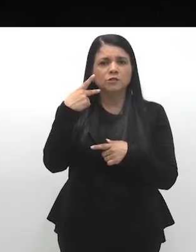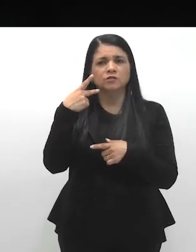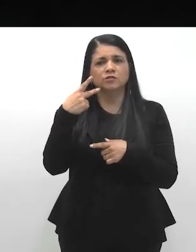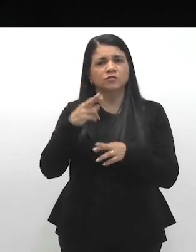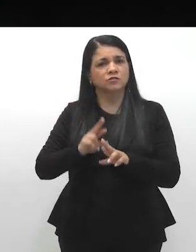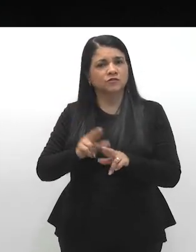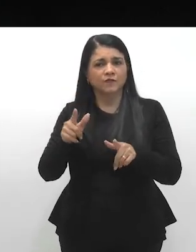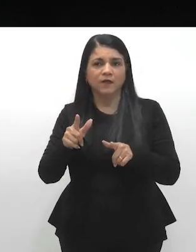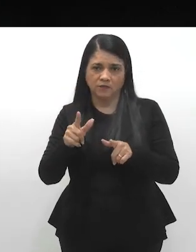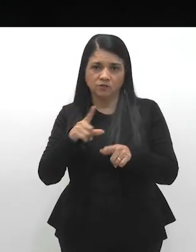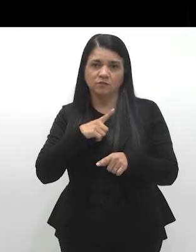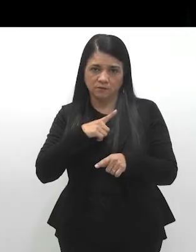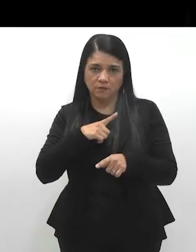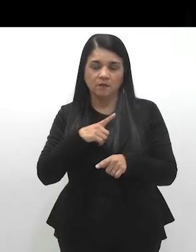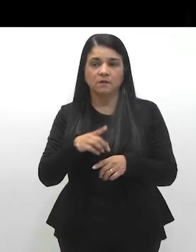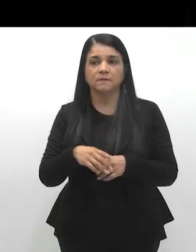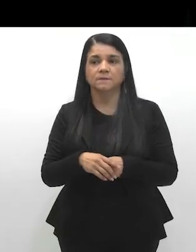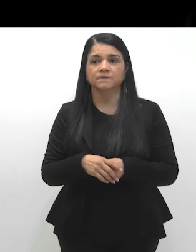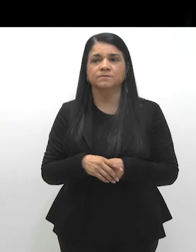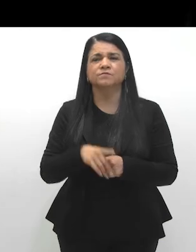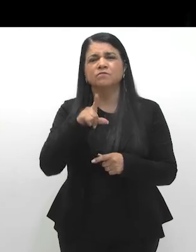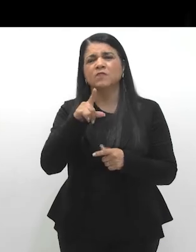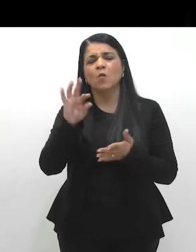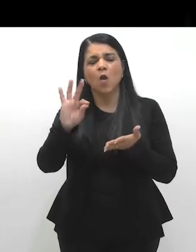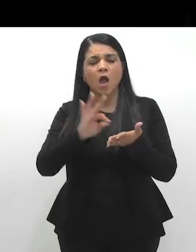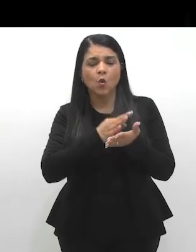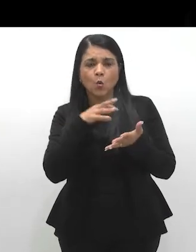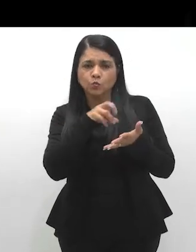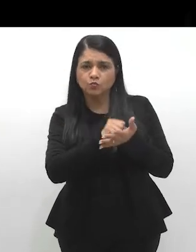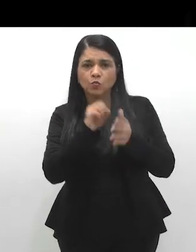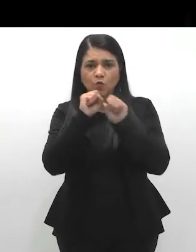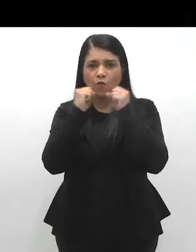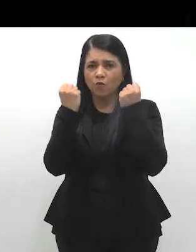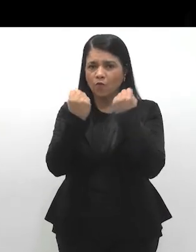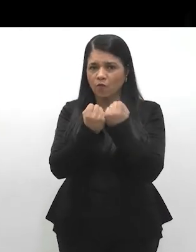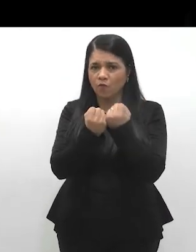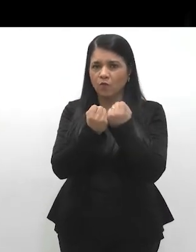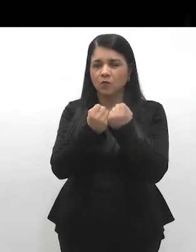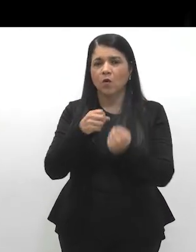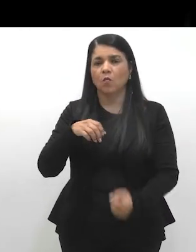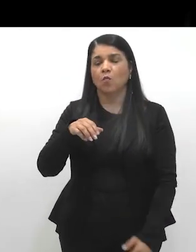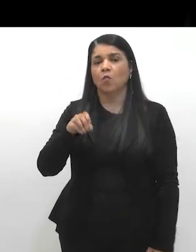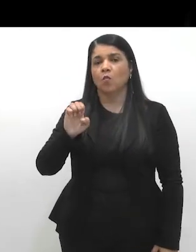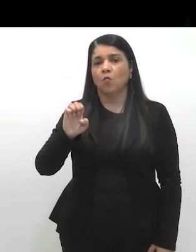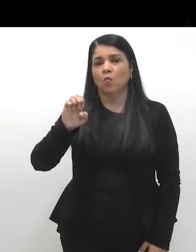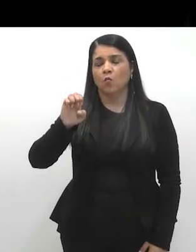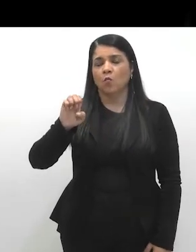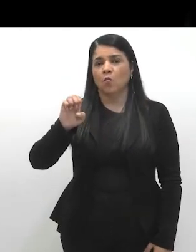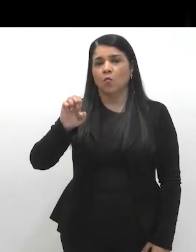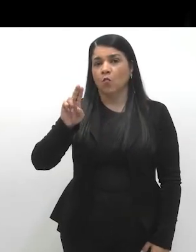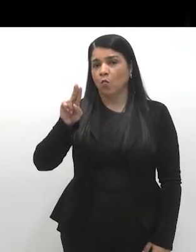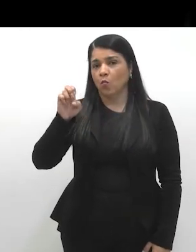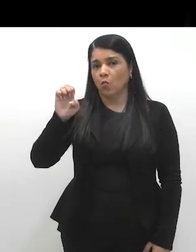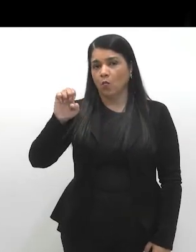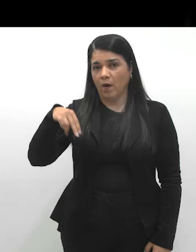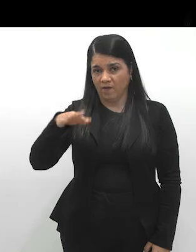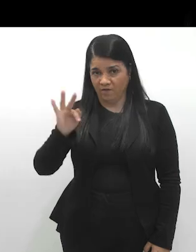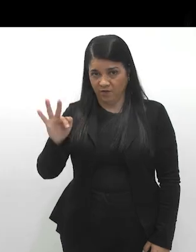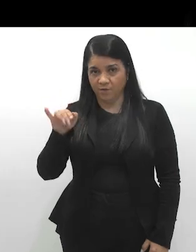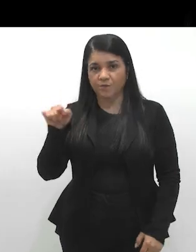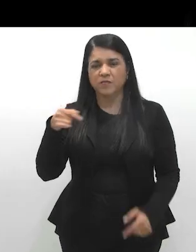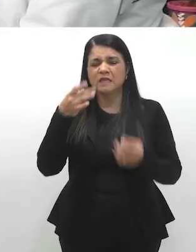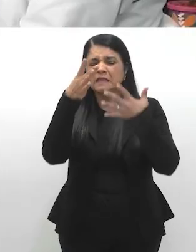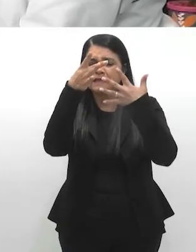também de atração. Eu queria voltar àquele acordo que o senhor assinou, que o Fórum assinou com o UENF, né? Uhum. Eu queria que o